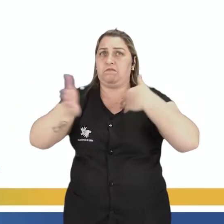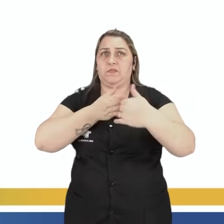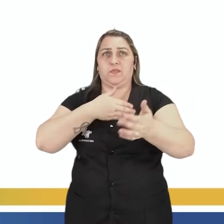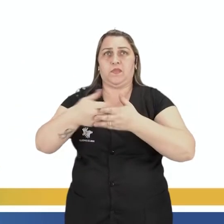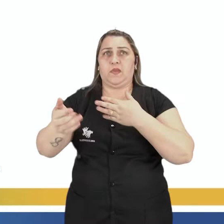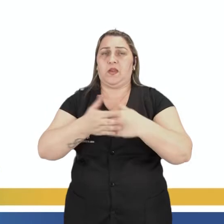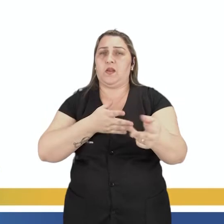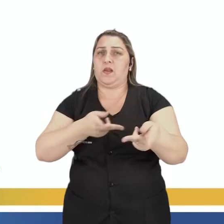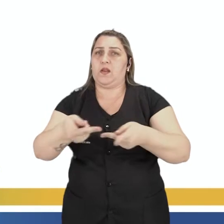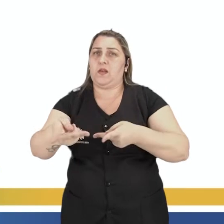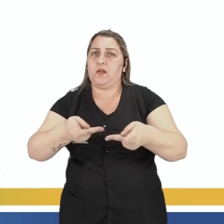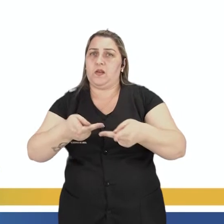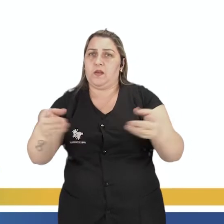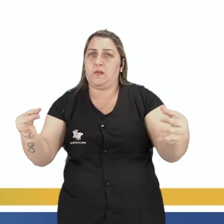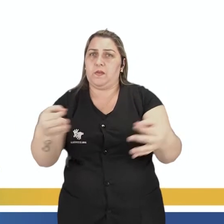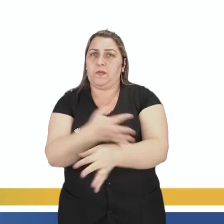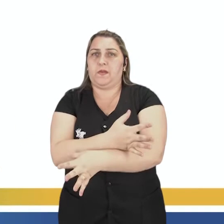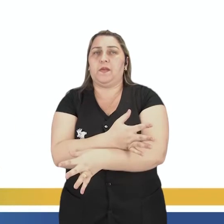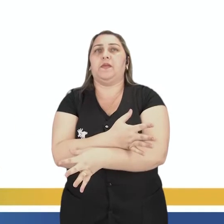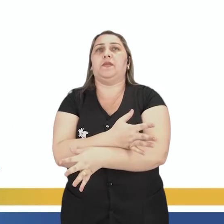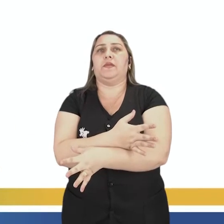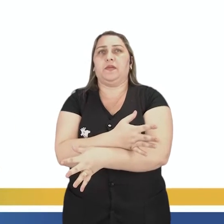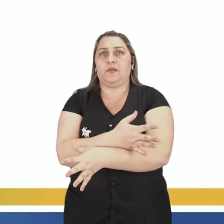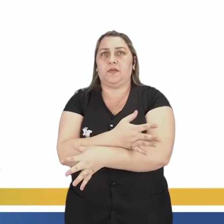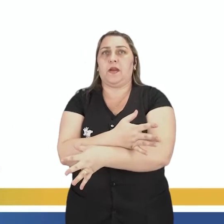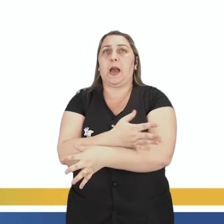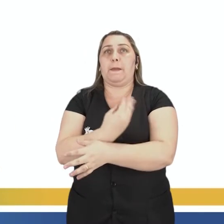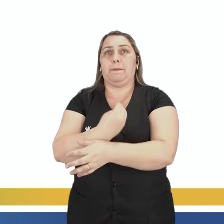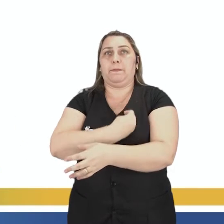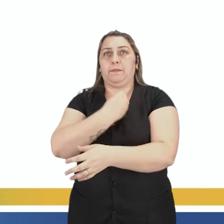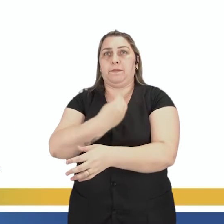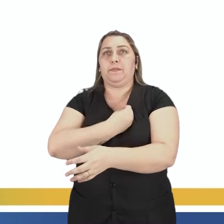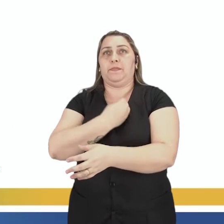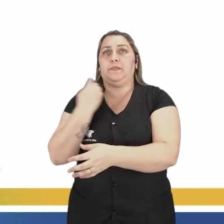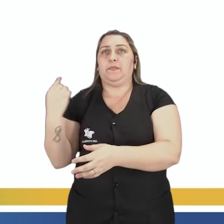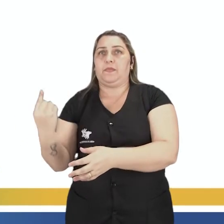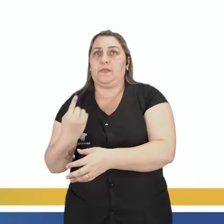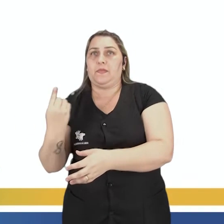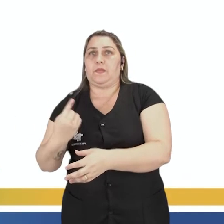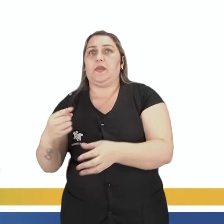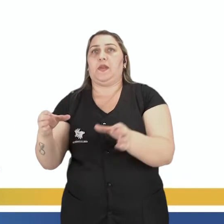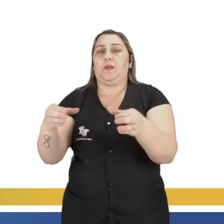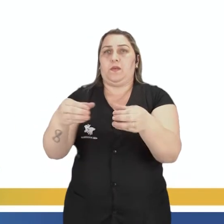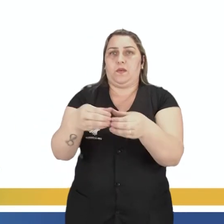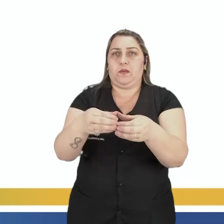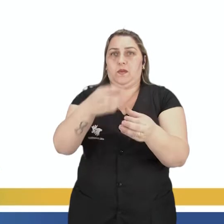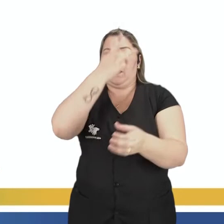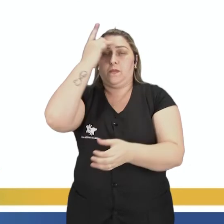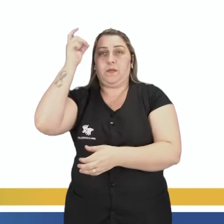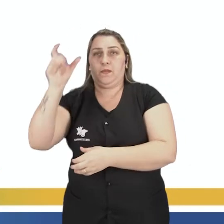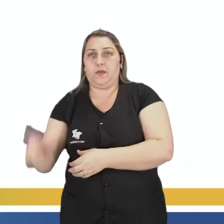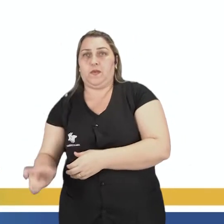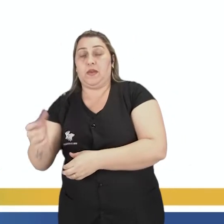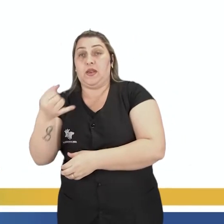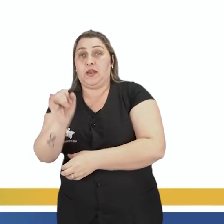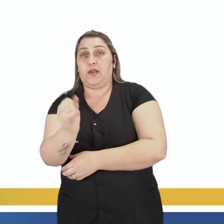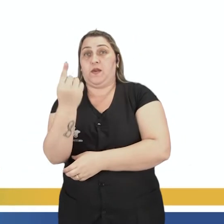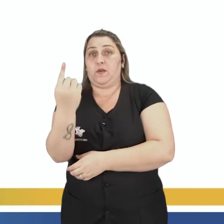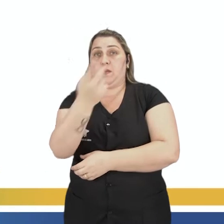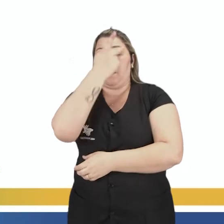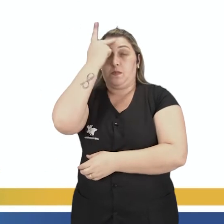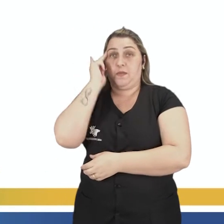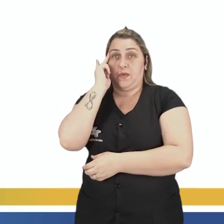interdependentemente para completar um projeto com total participação individual e contribuição pessoal. Se uma